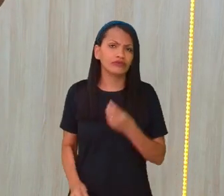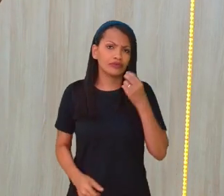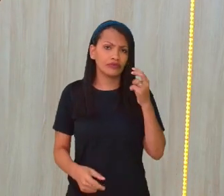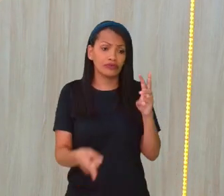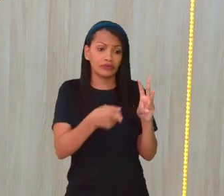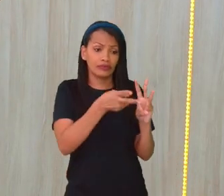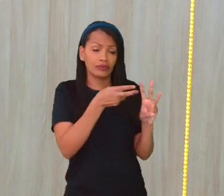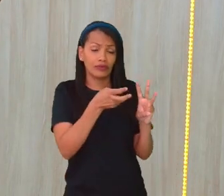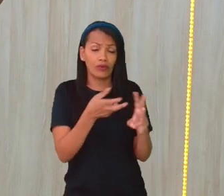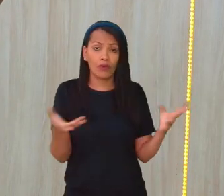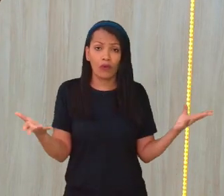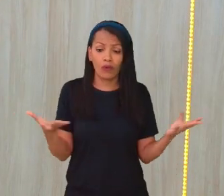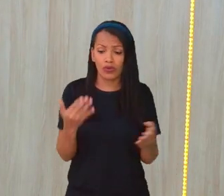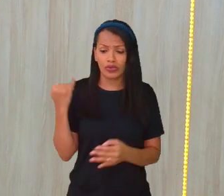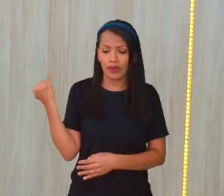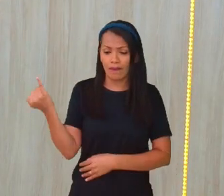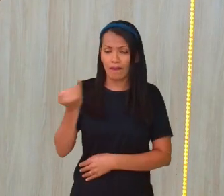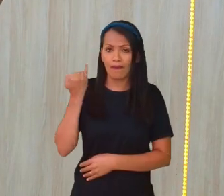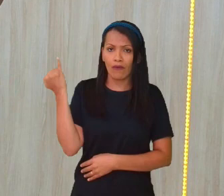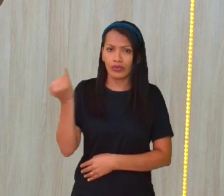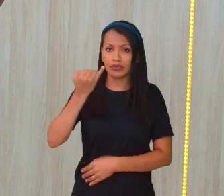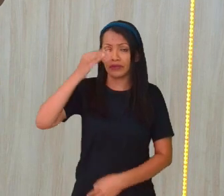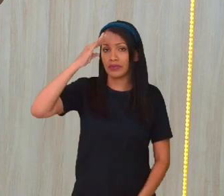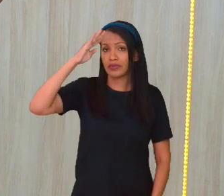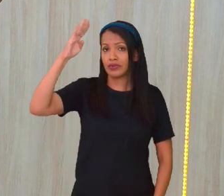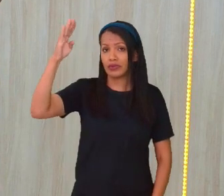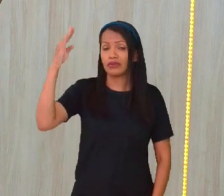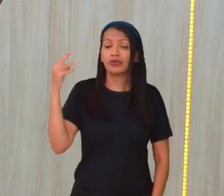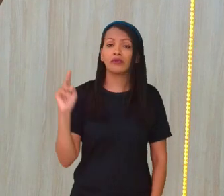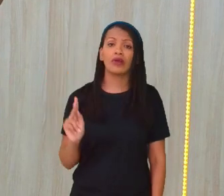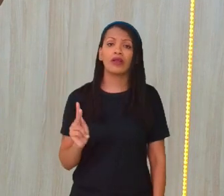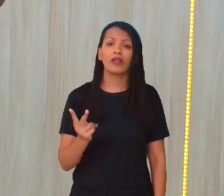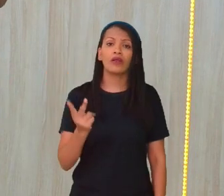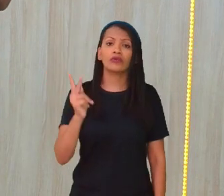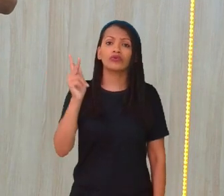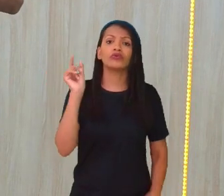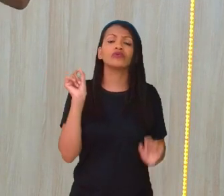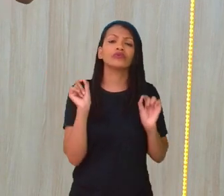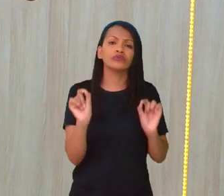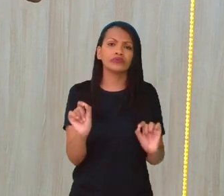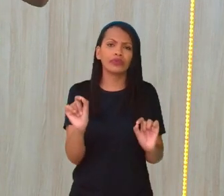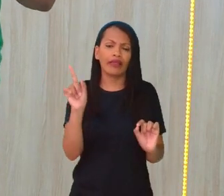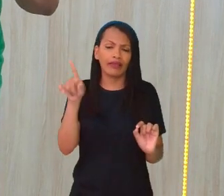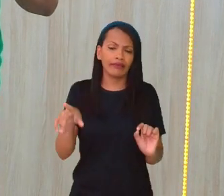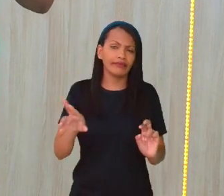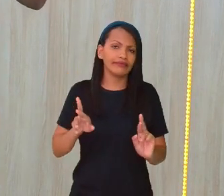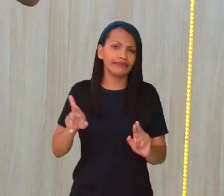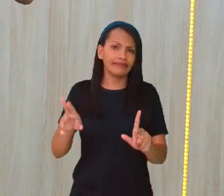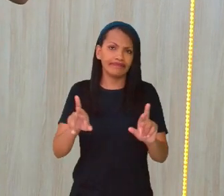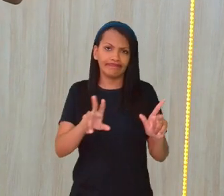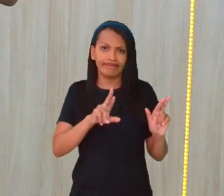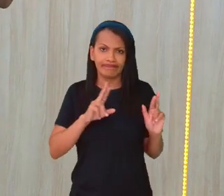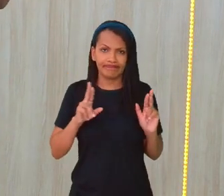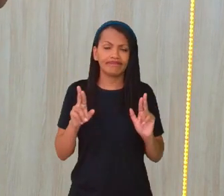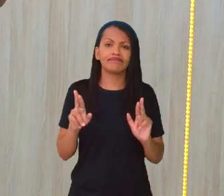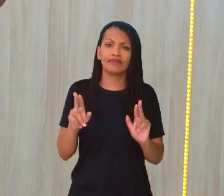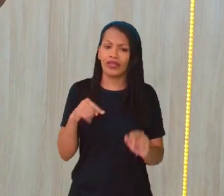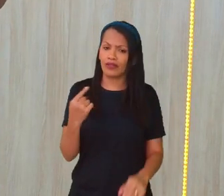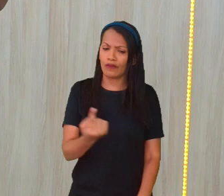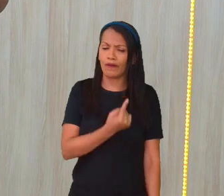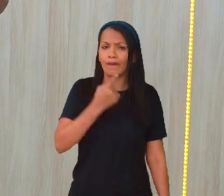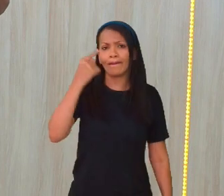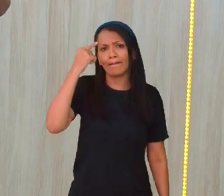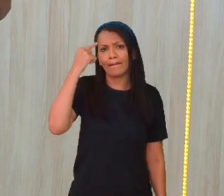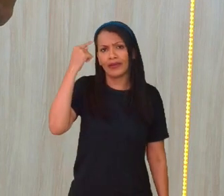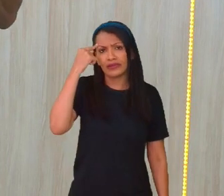importância maior, né? E principalmente valorizar aquilo que é diferente daquilo que nós